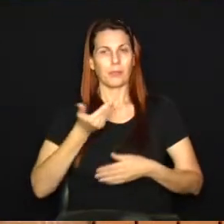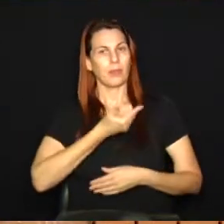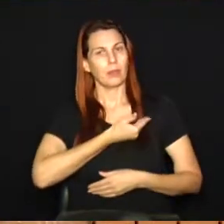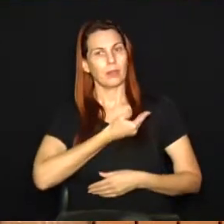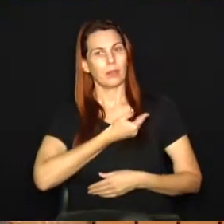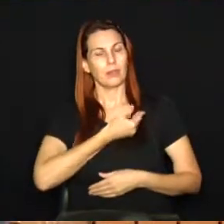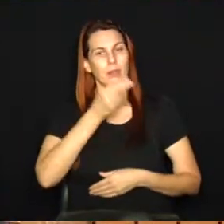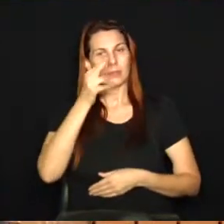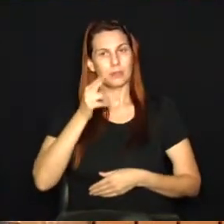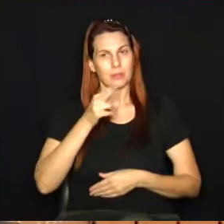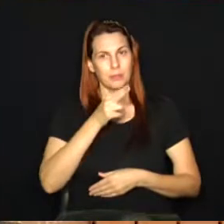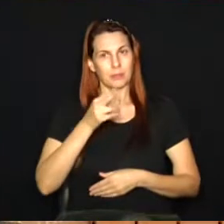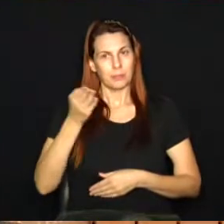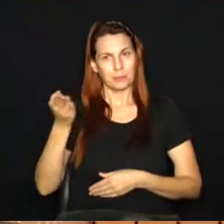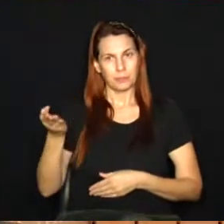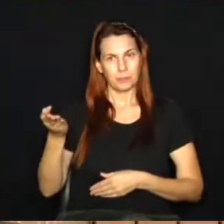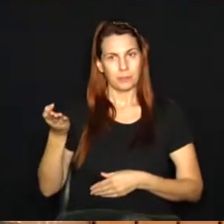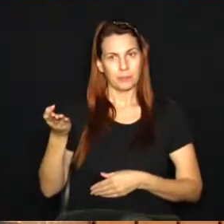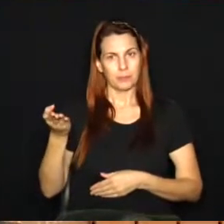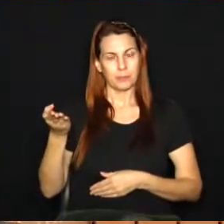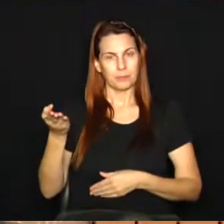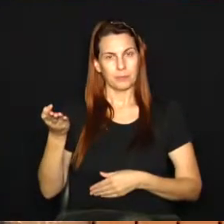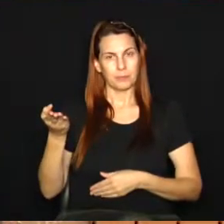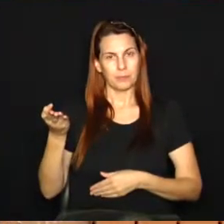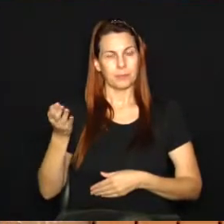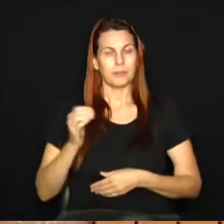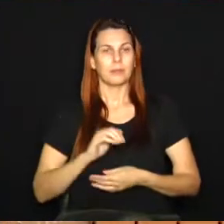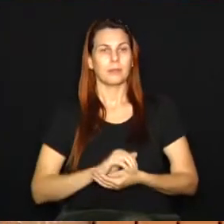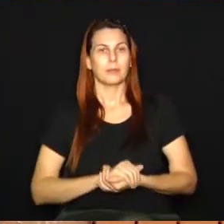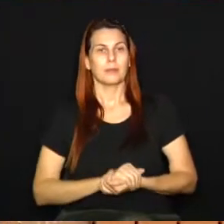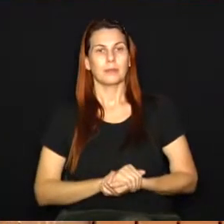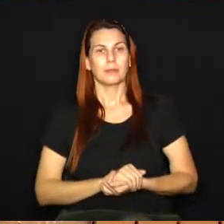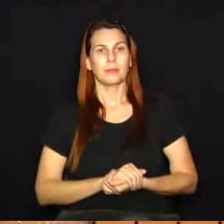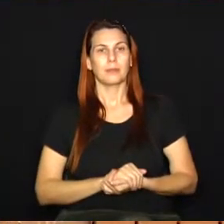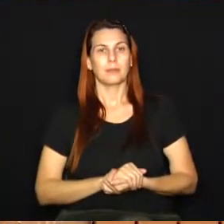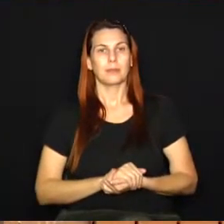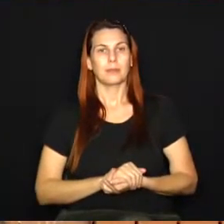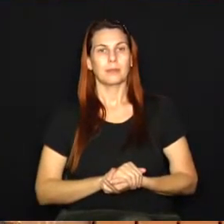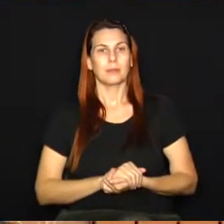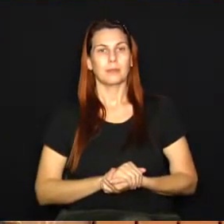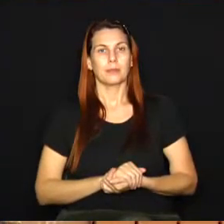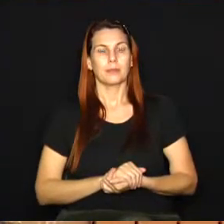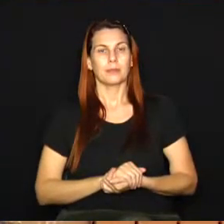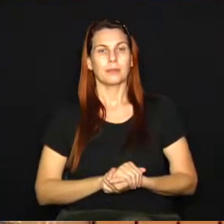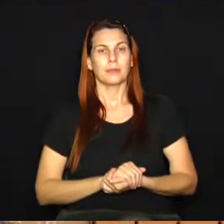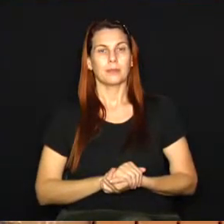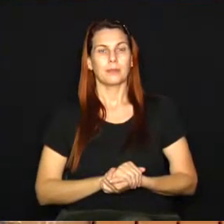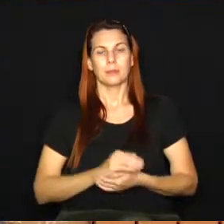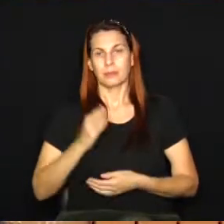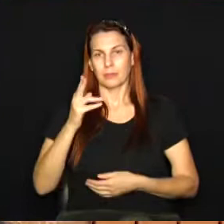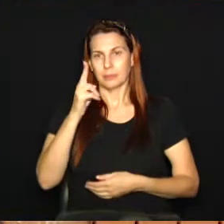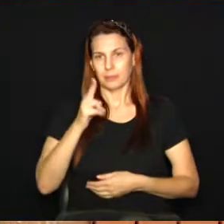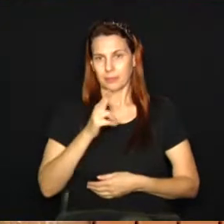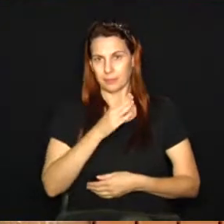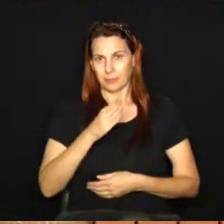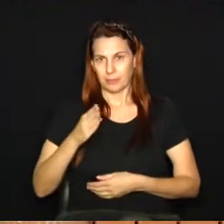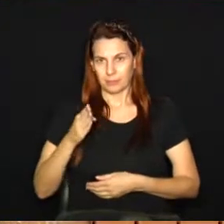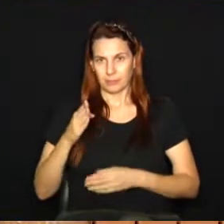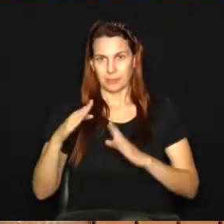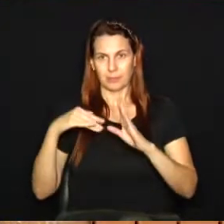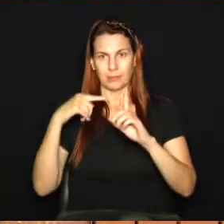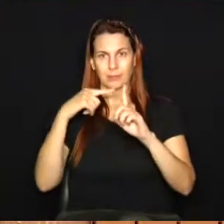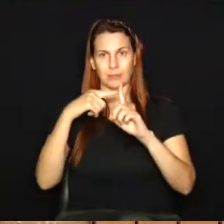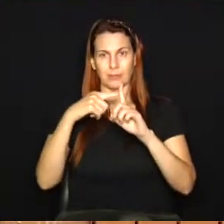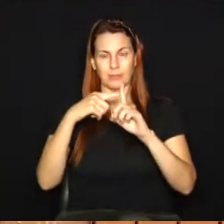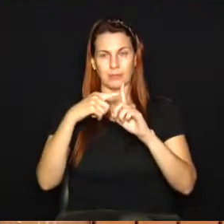Marco. Padre Marco Antônio Amistalden, o pároco da igreja, da paróquia